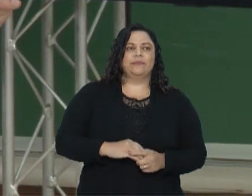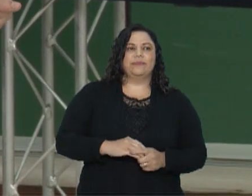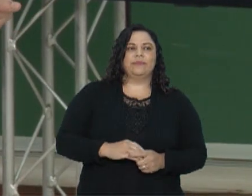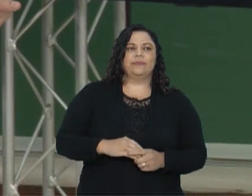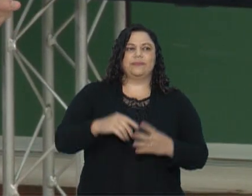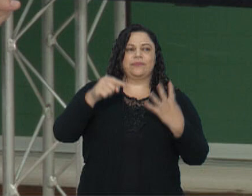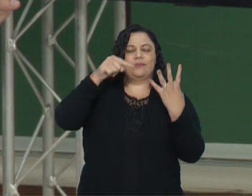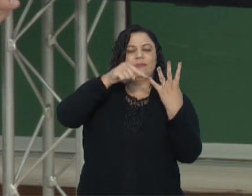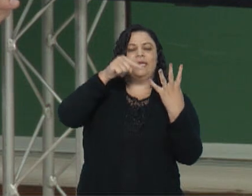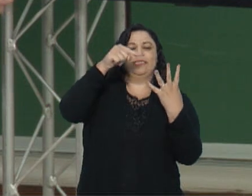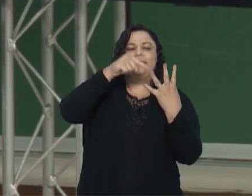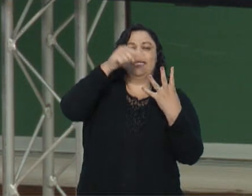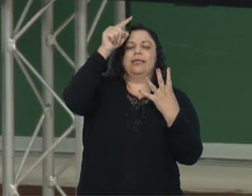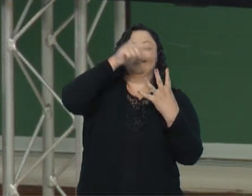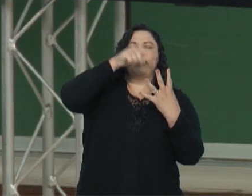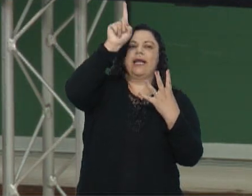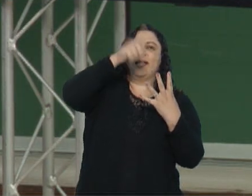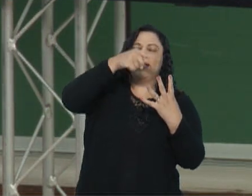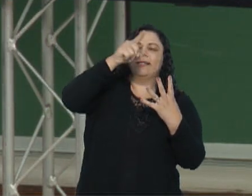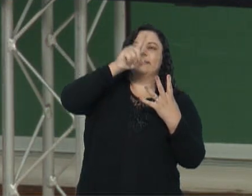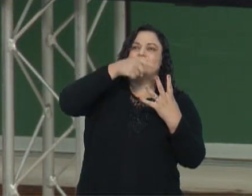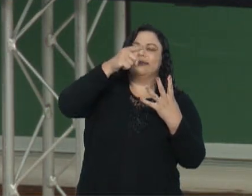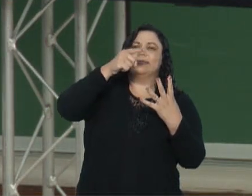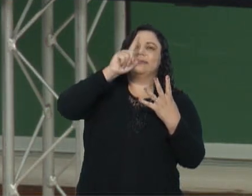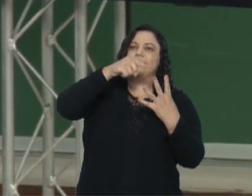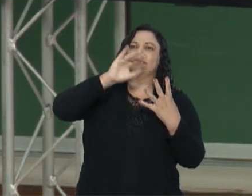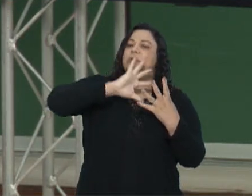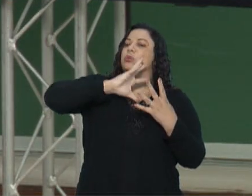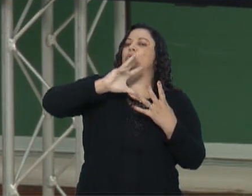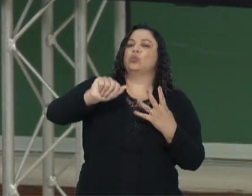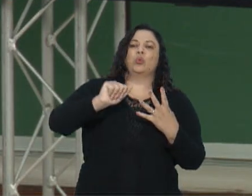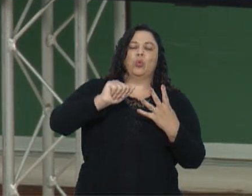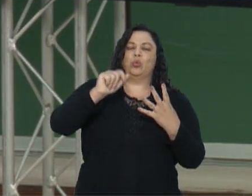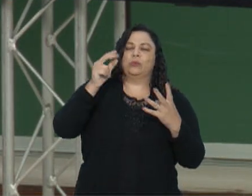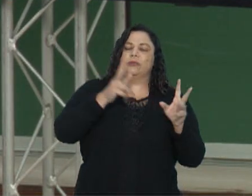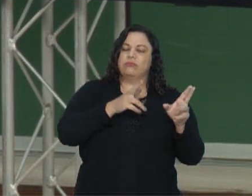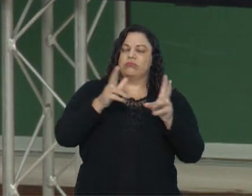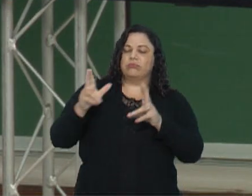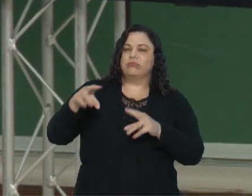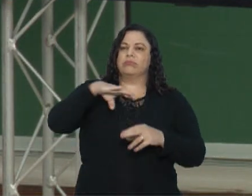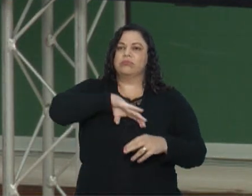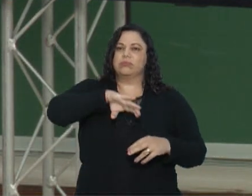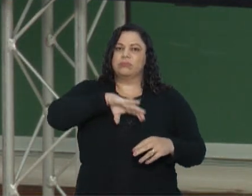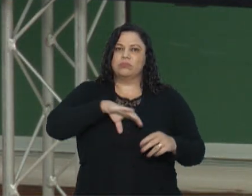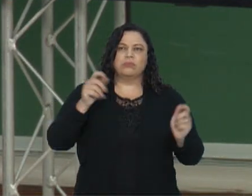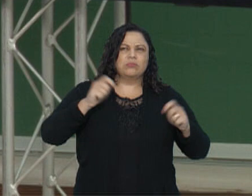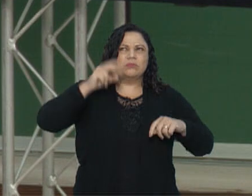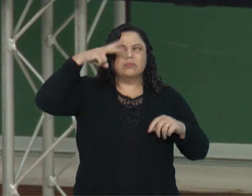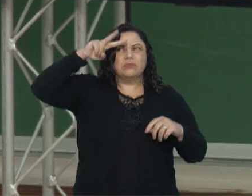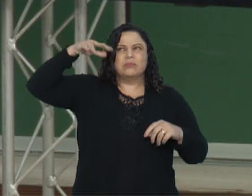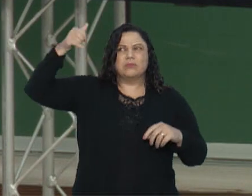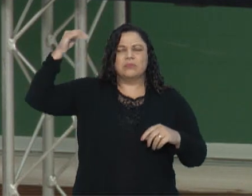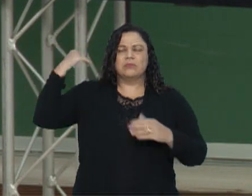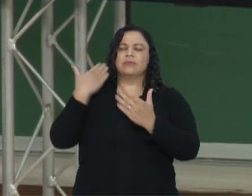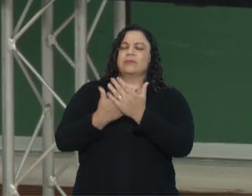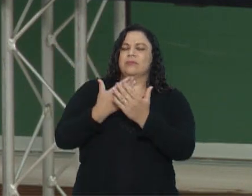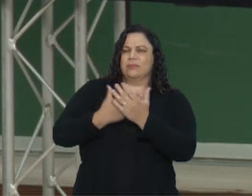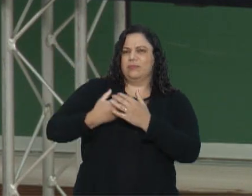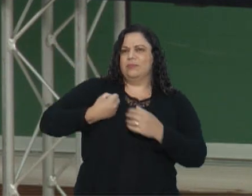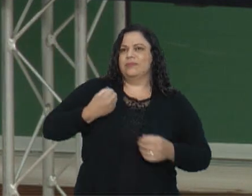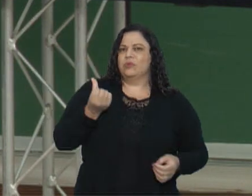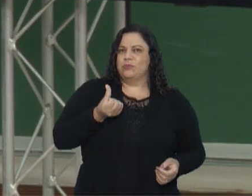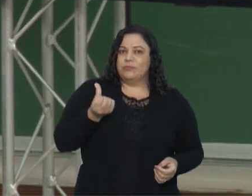grave, esdrúxula. Leva acentuação, todas assim como a da língua portuguesa. Já deu para lembrar um pouquinho da nossa aula de número